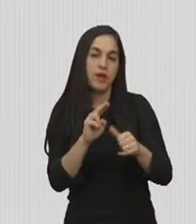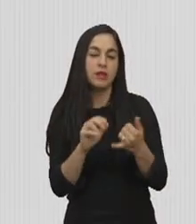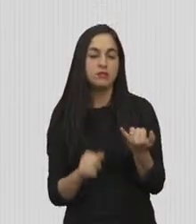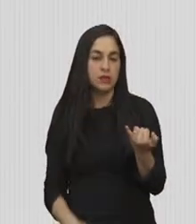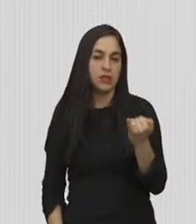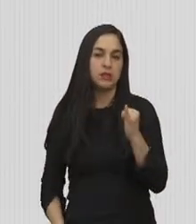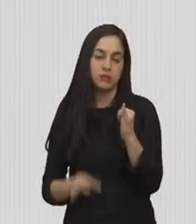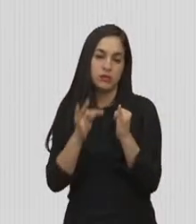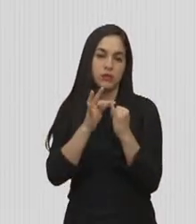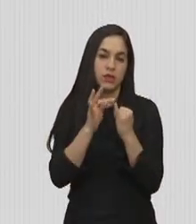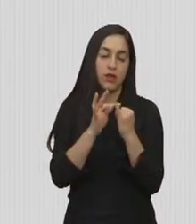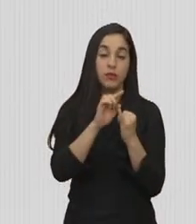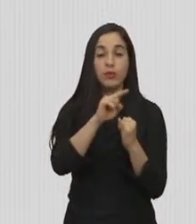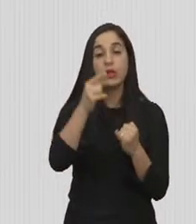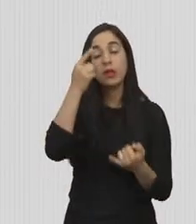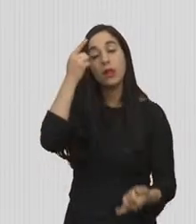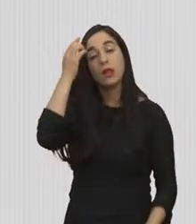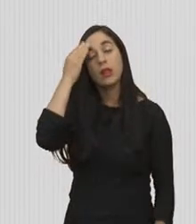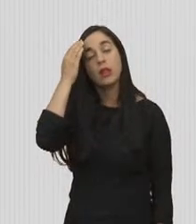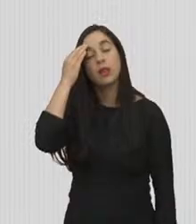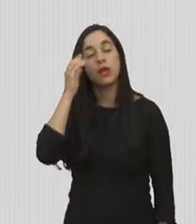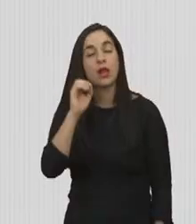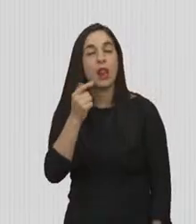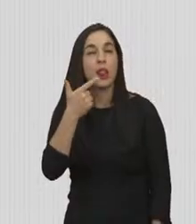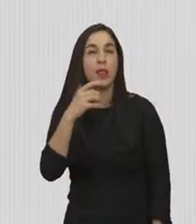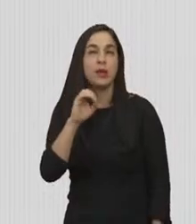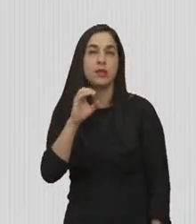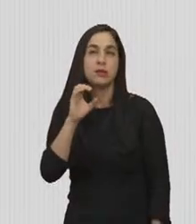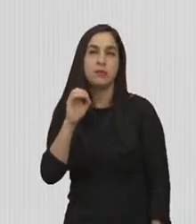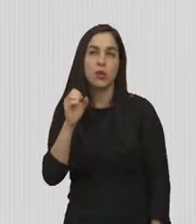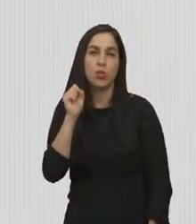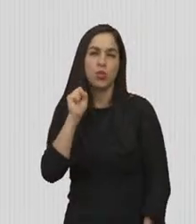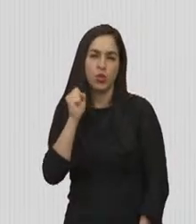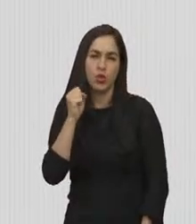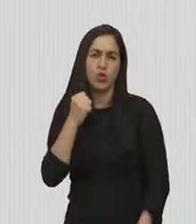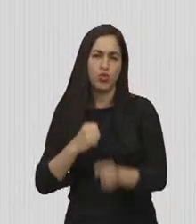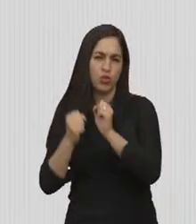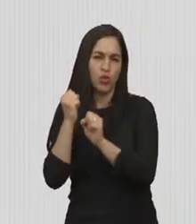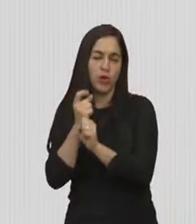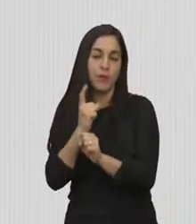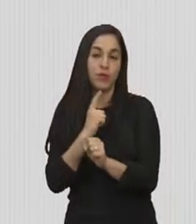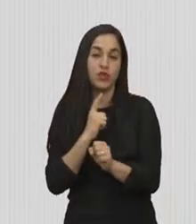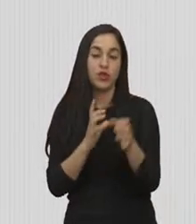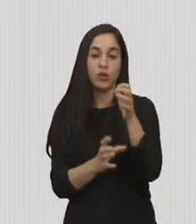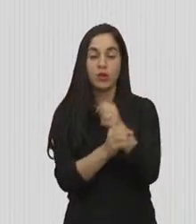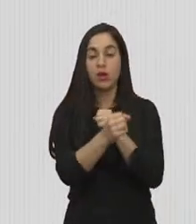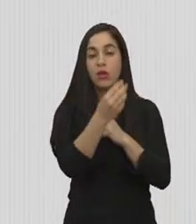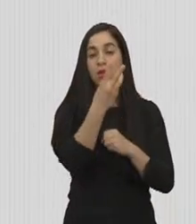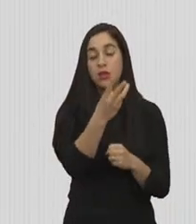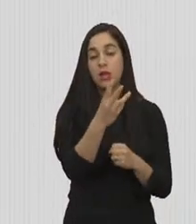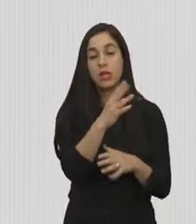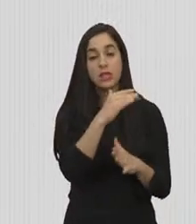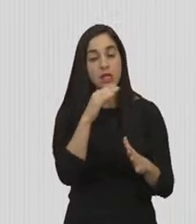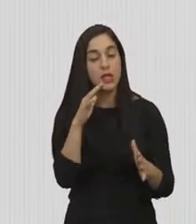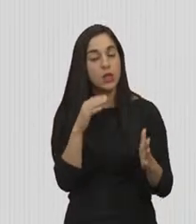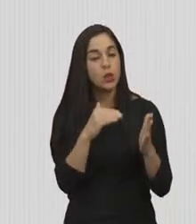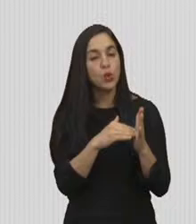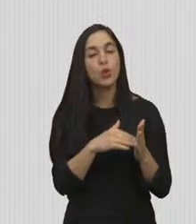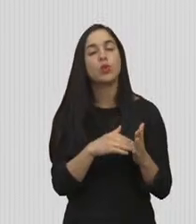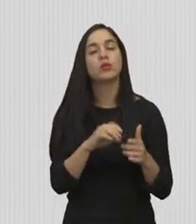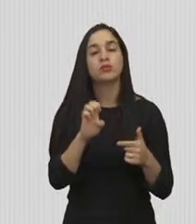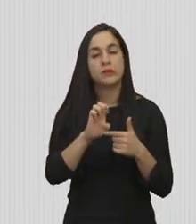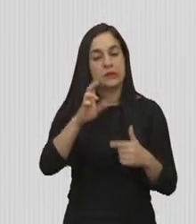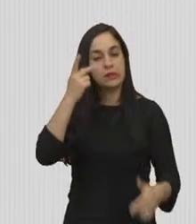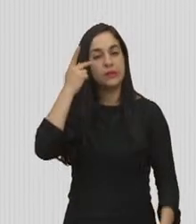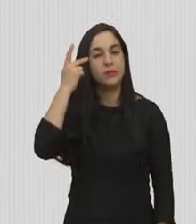Para vocês terem uma ideia, em 2008, nós tínhamos 3 institutos federais no estado de São Paulo, né?